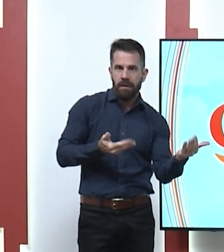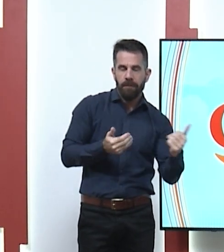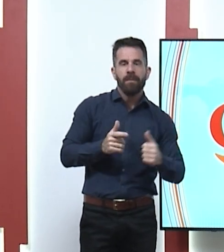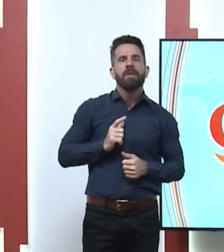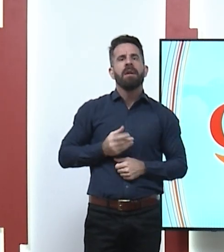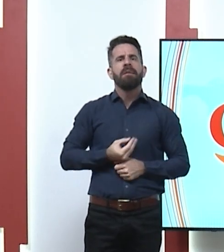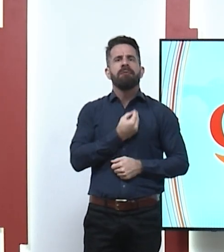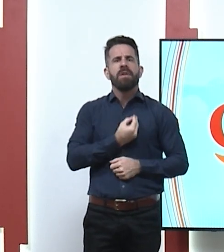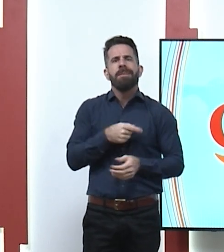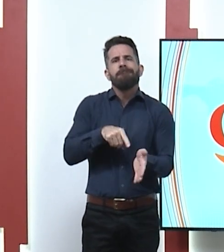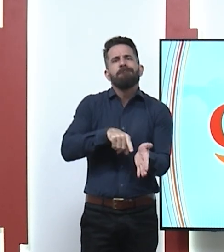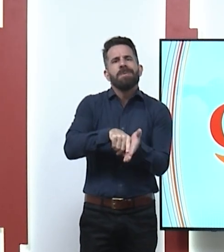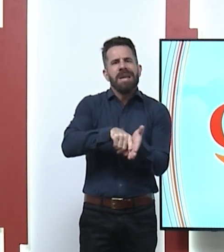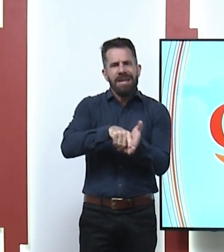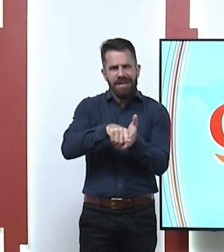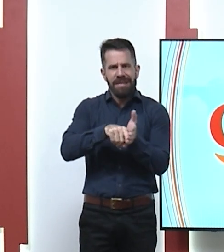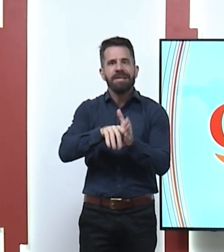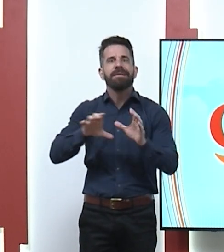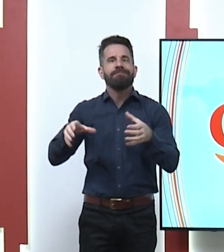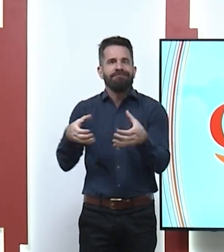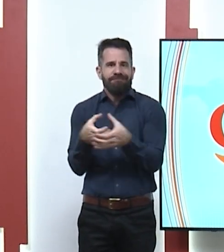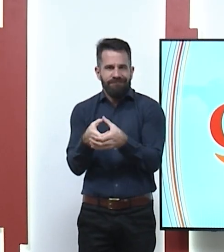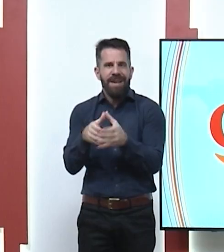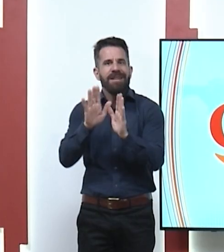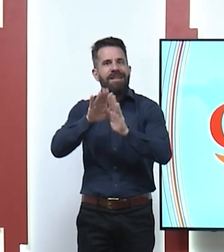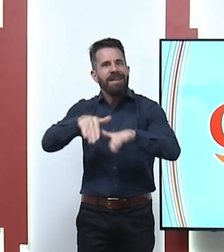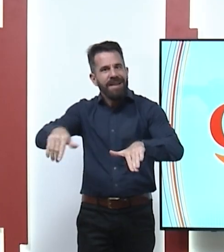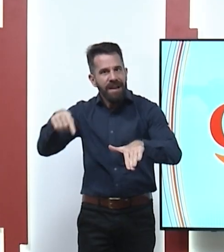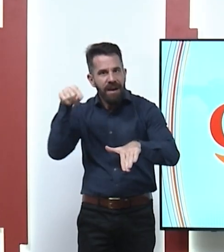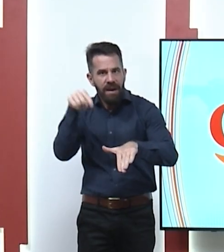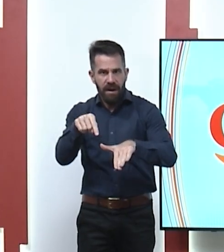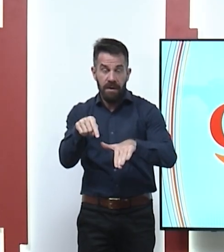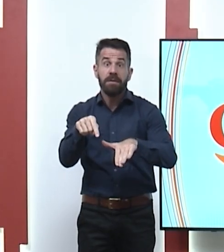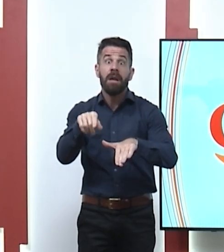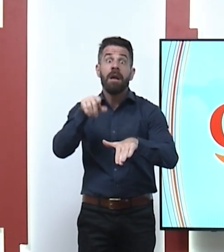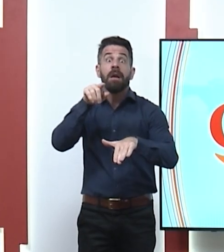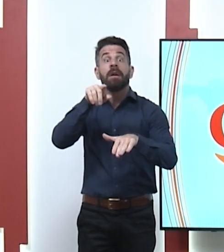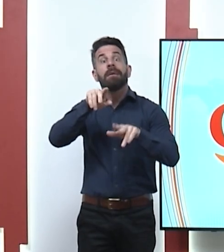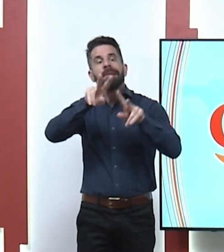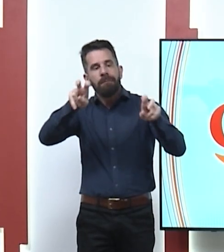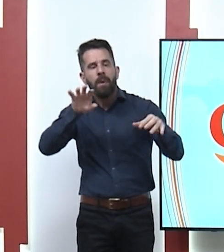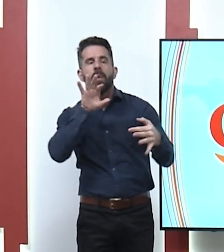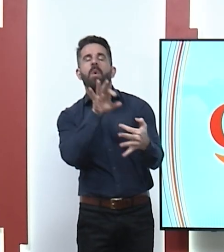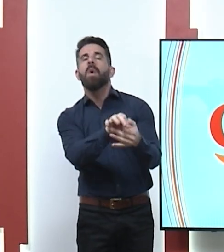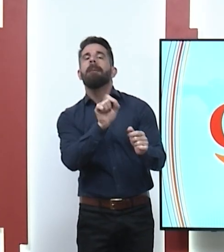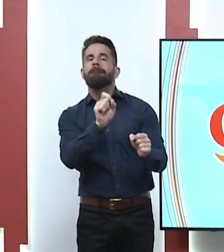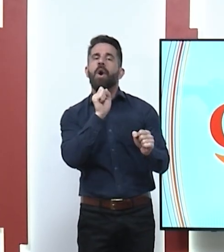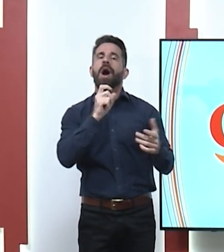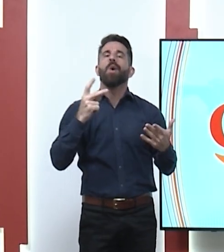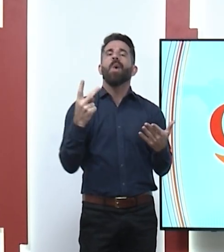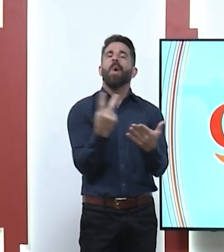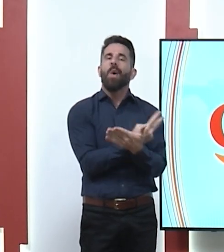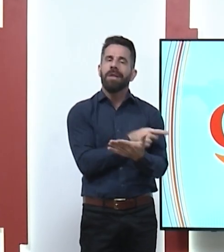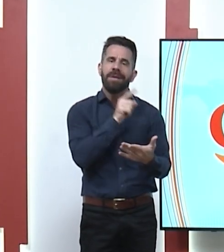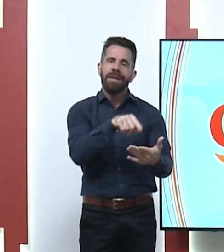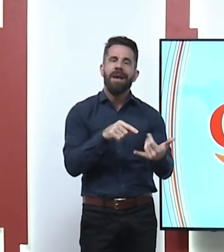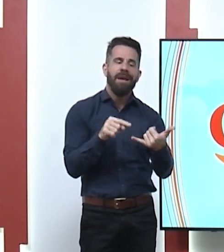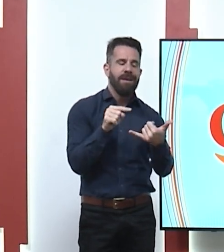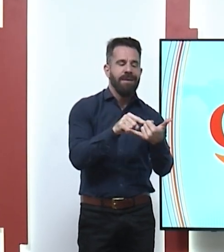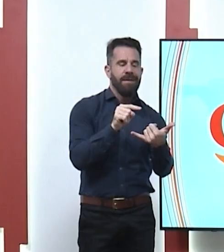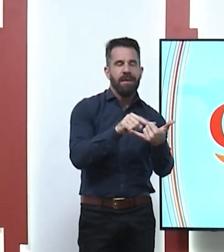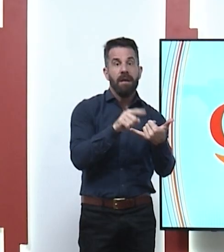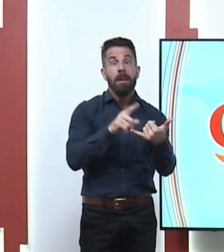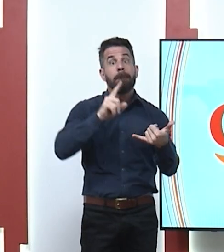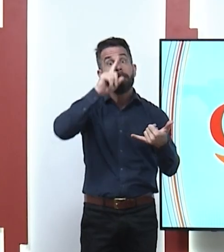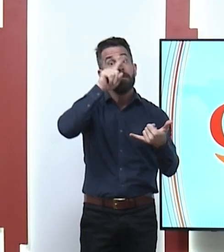Brasil apresenta que um dos maiores perigos podem estar por trás das telas, ao alcance das mãos. Quem